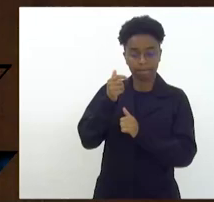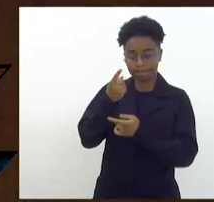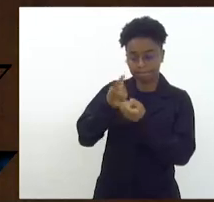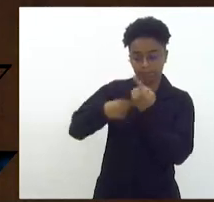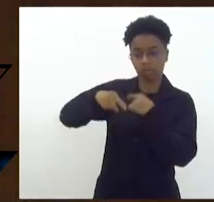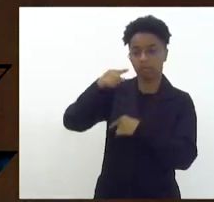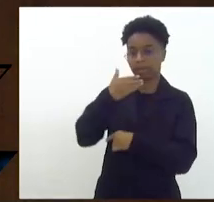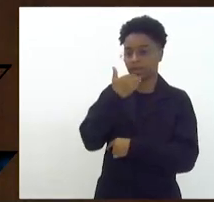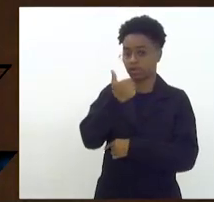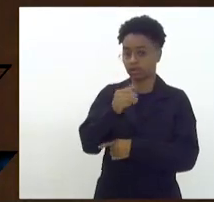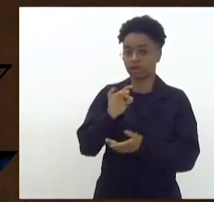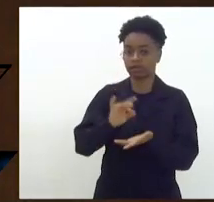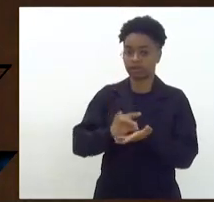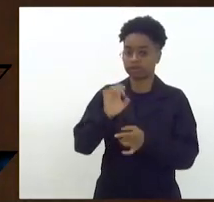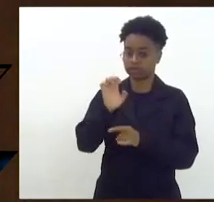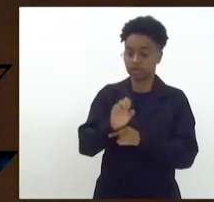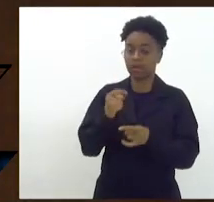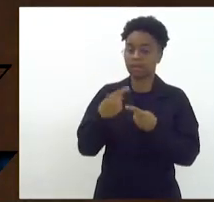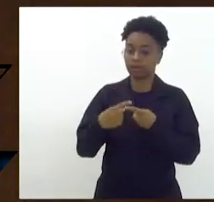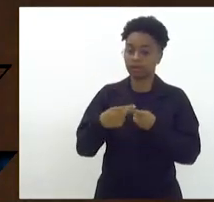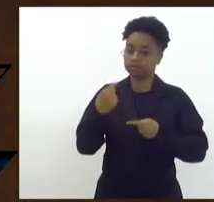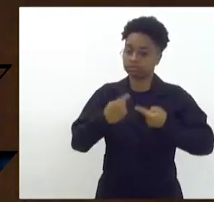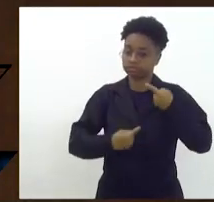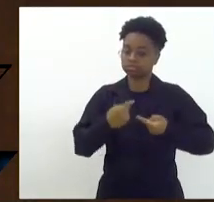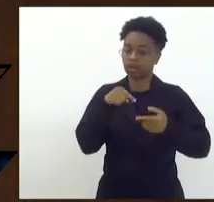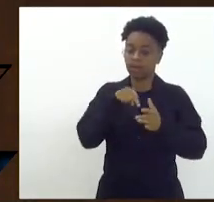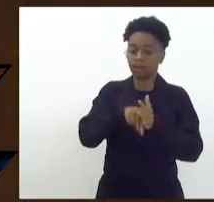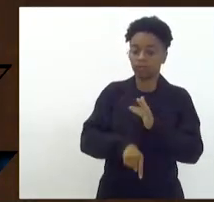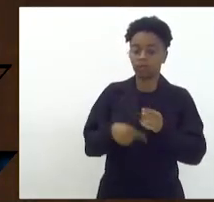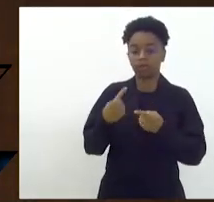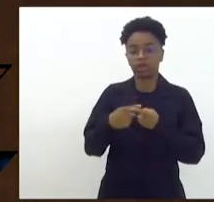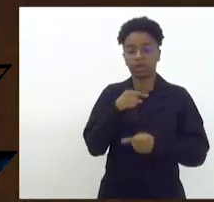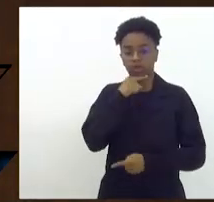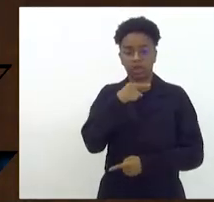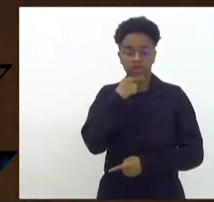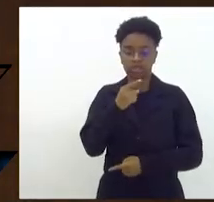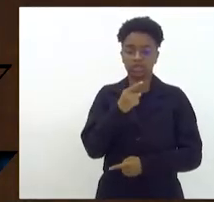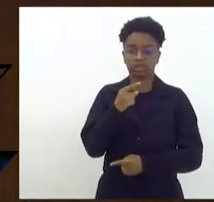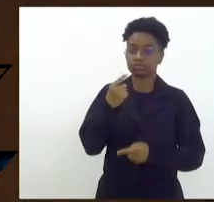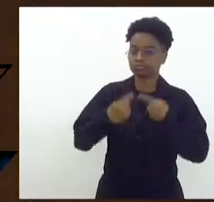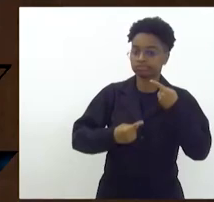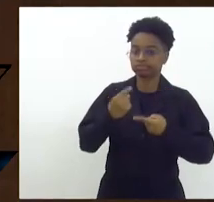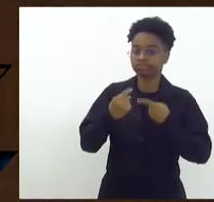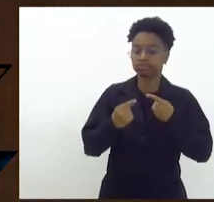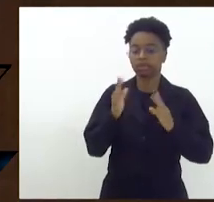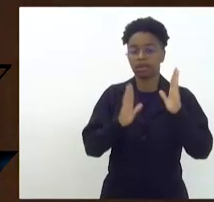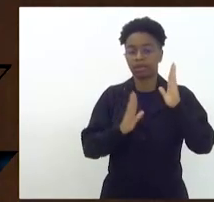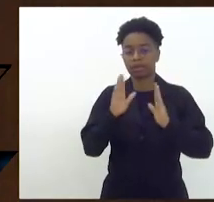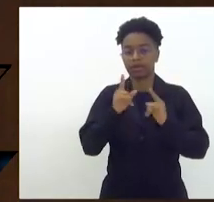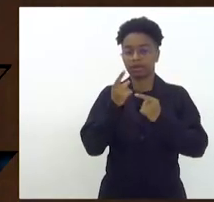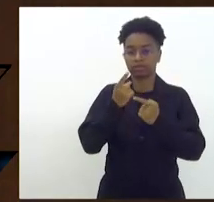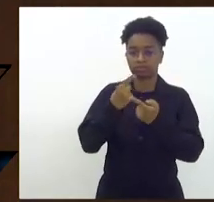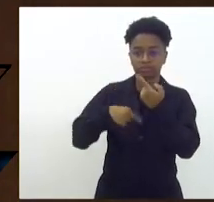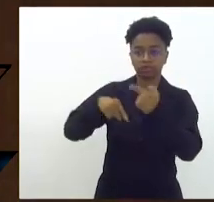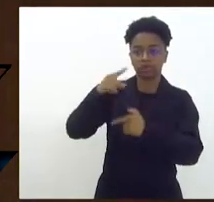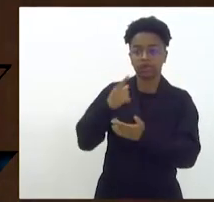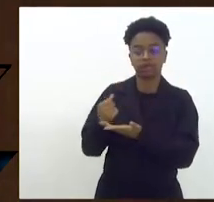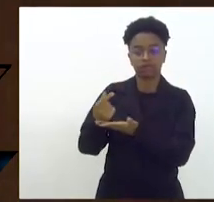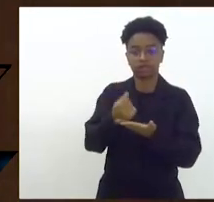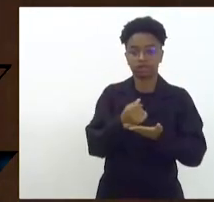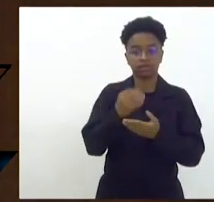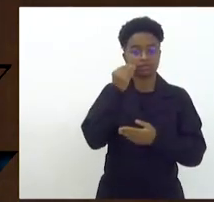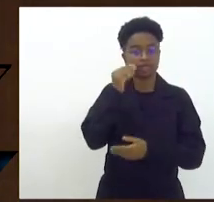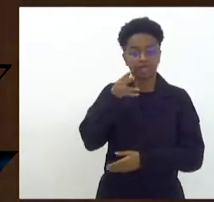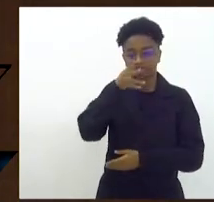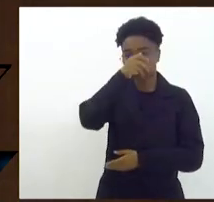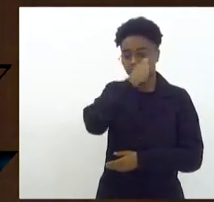porque a gente passa a ter um debate mais amplo porque não adianta que discutir regime de recuperação fiscal para salvar o estado do Rio de Janeiro e o